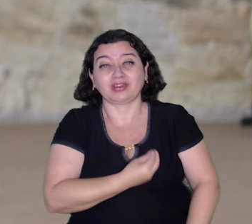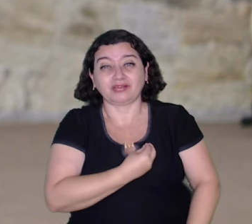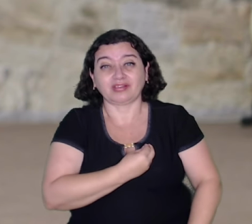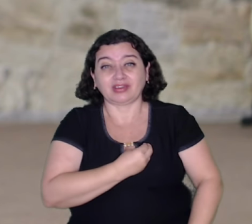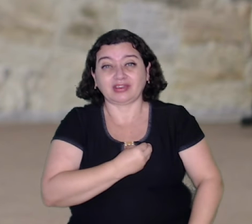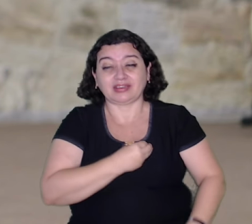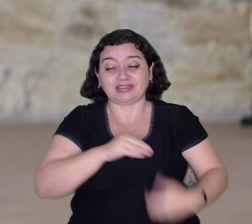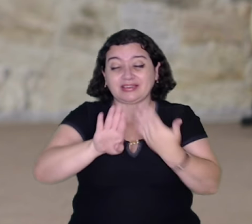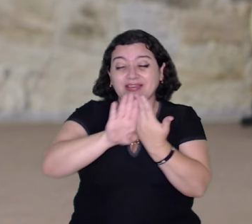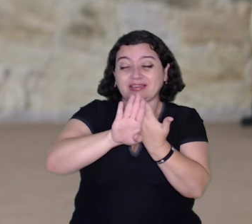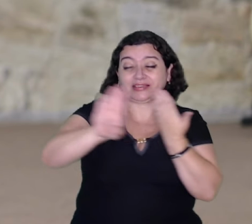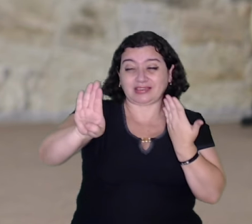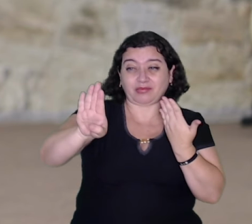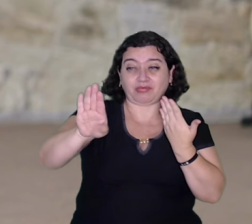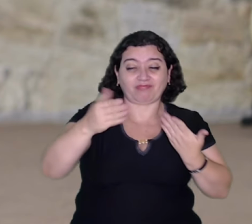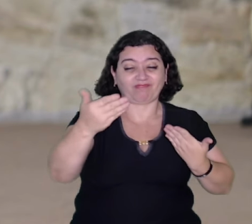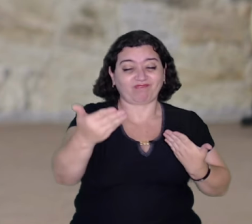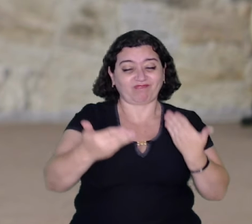separados uns dos outros.